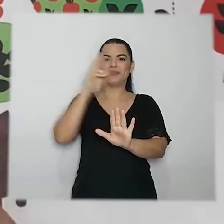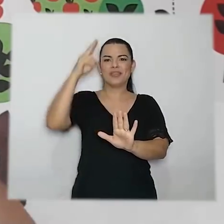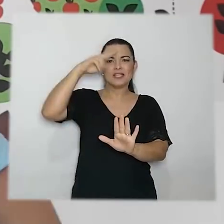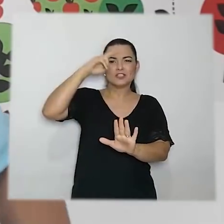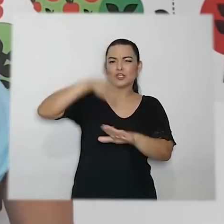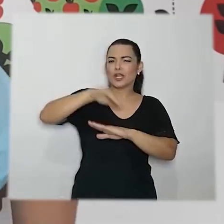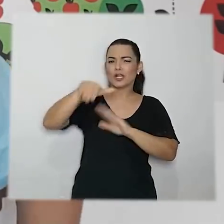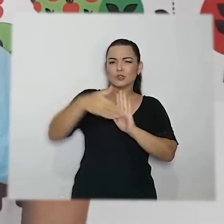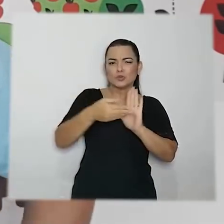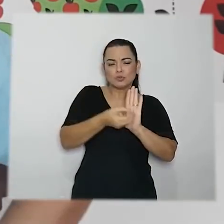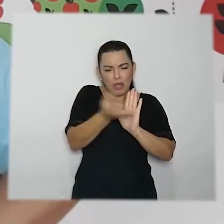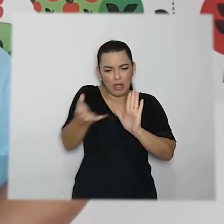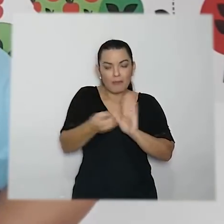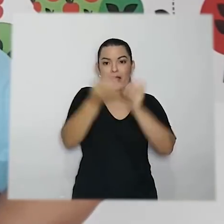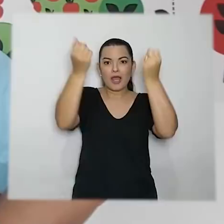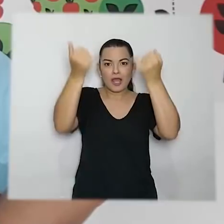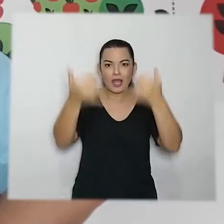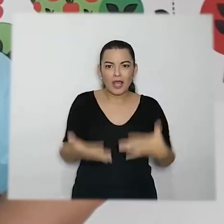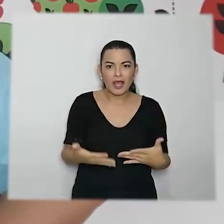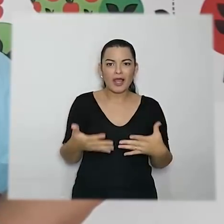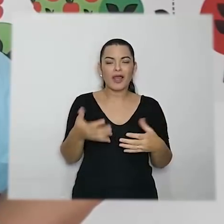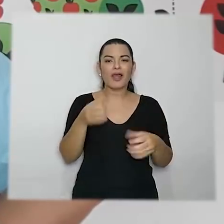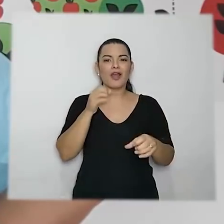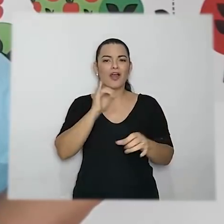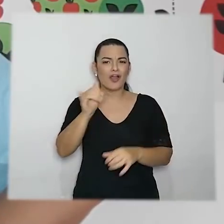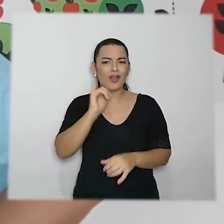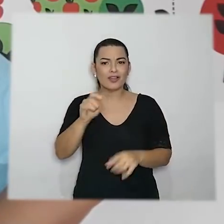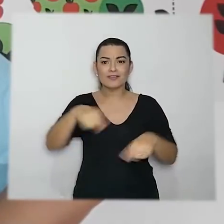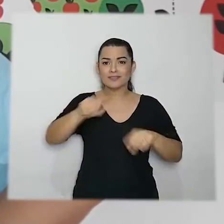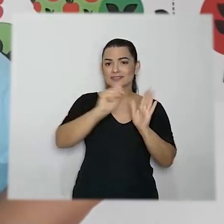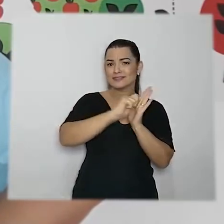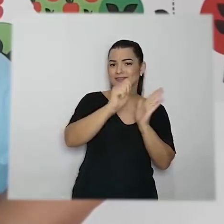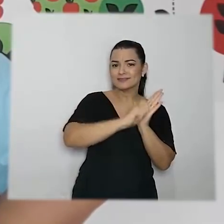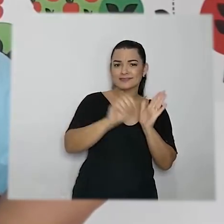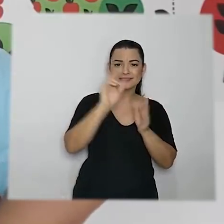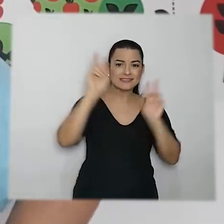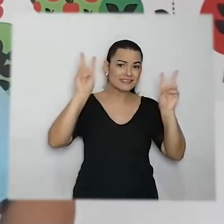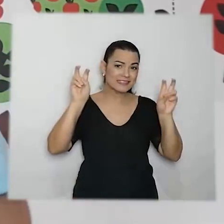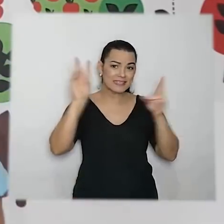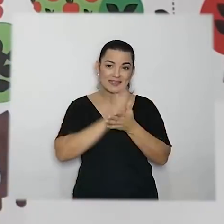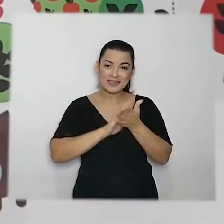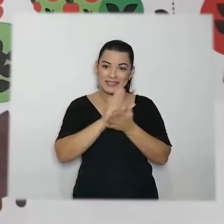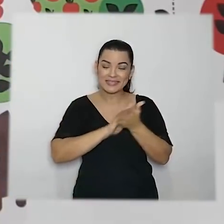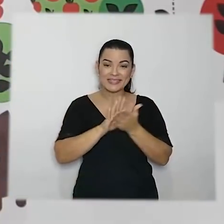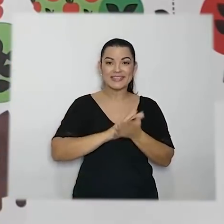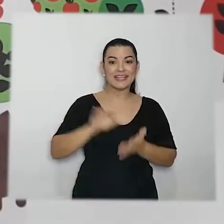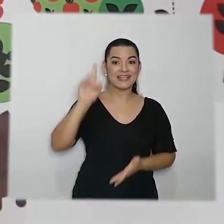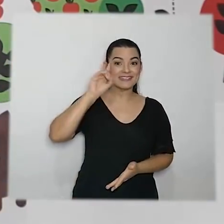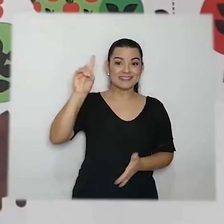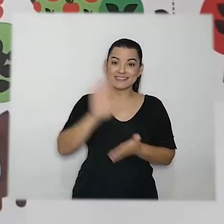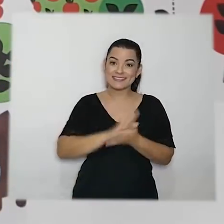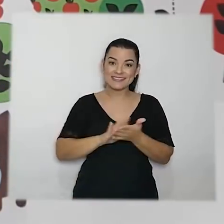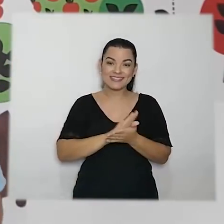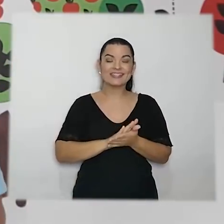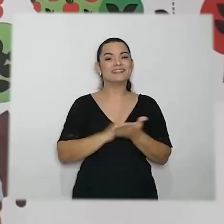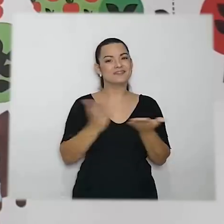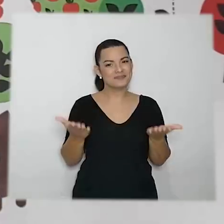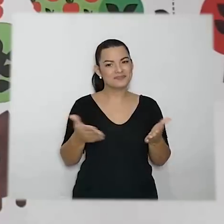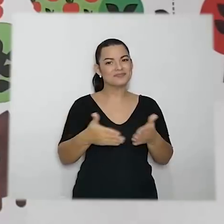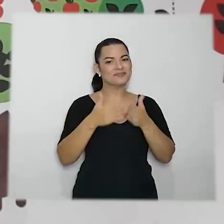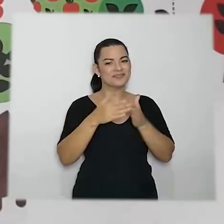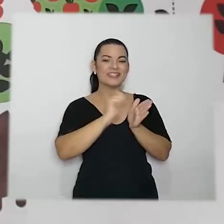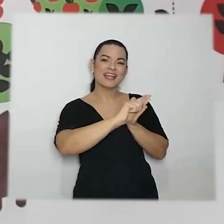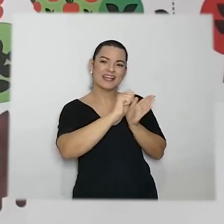para vocês e vocês nem anotaram ainda o nosso tema e a data de hoje? Então anotem aí direitinho,